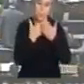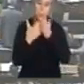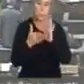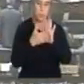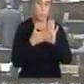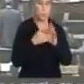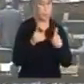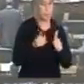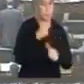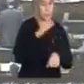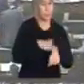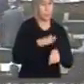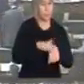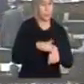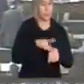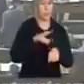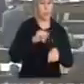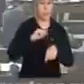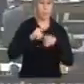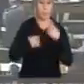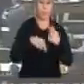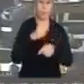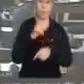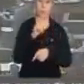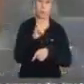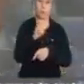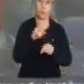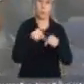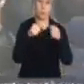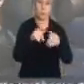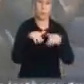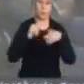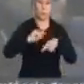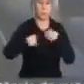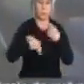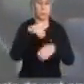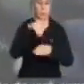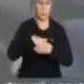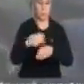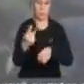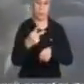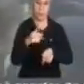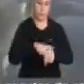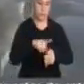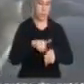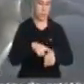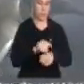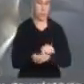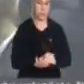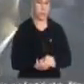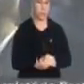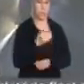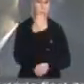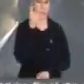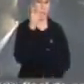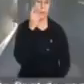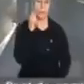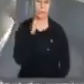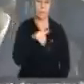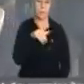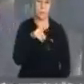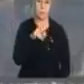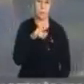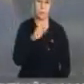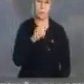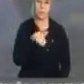primeiro turno. Haverá ainda um intervalo de 5 sessões para que o segundo turno aconteça. Deputado André Moura, do PSC